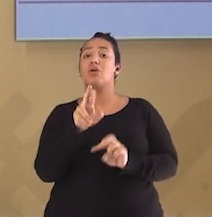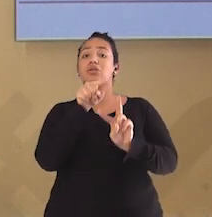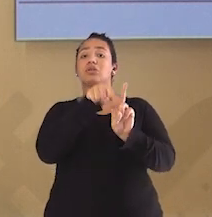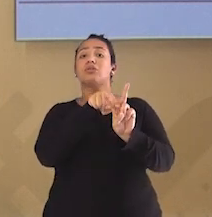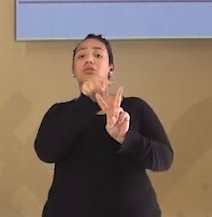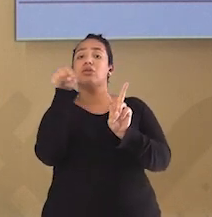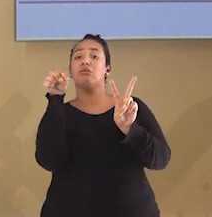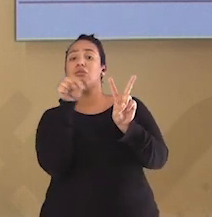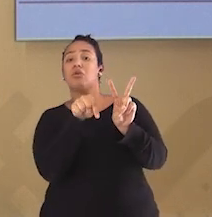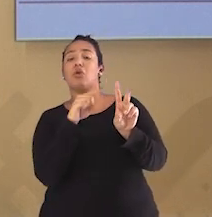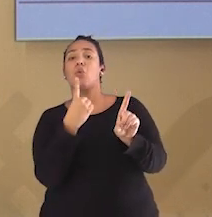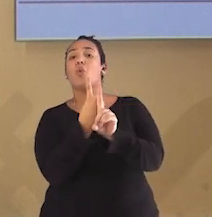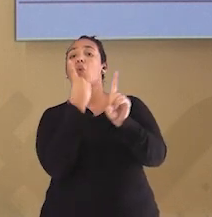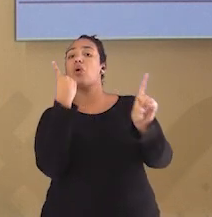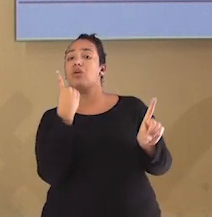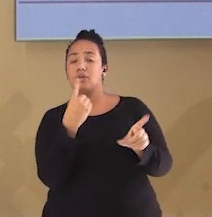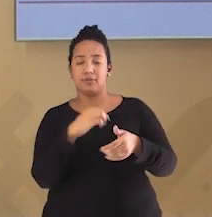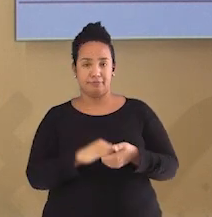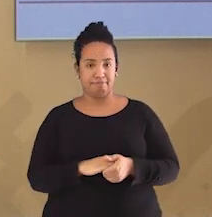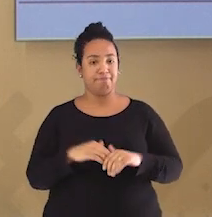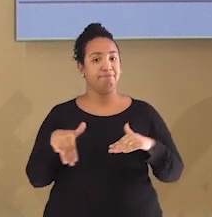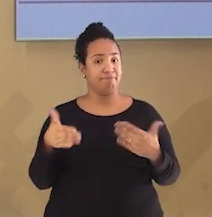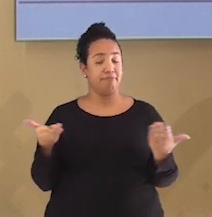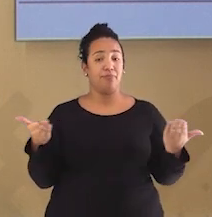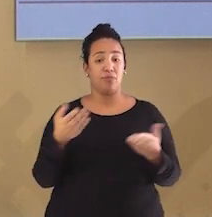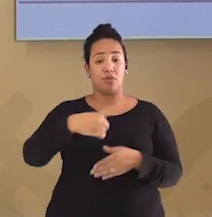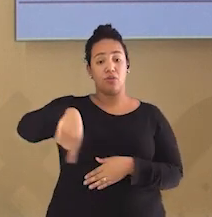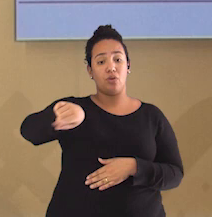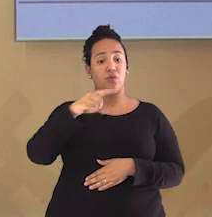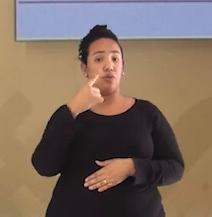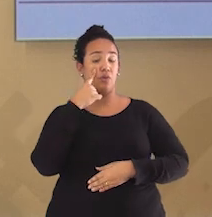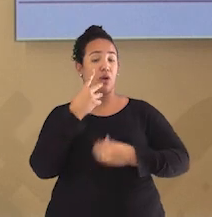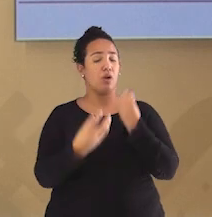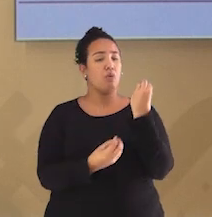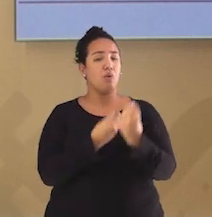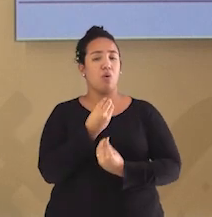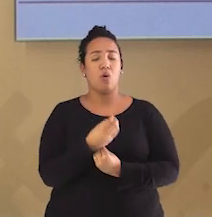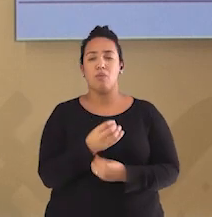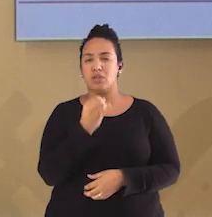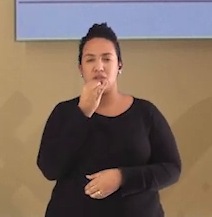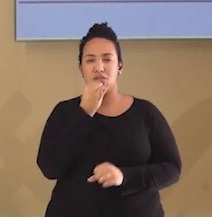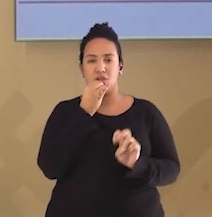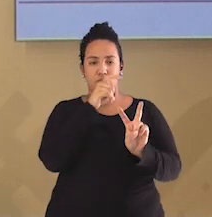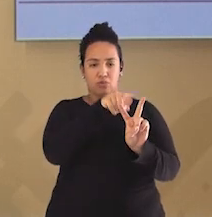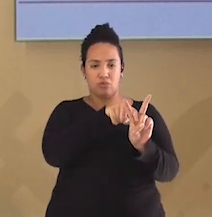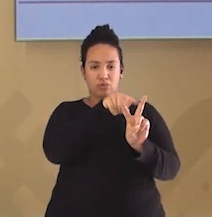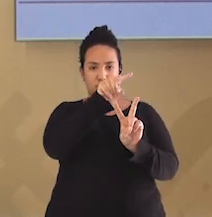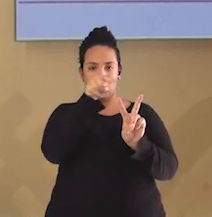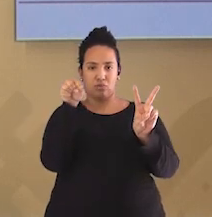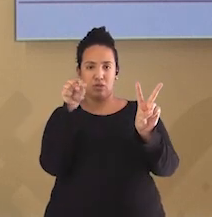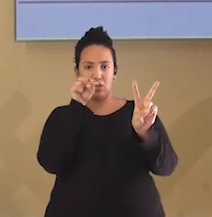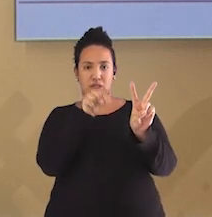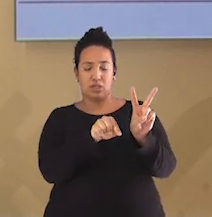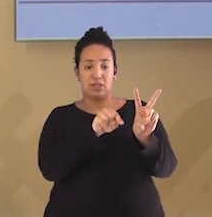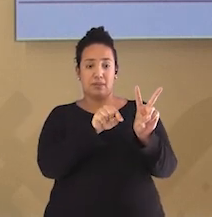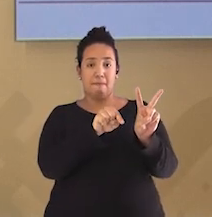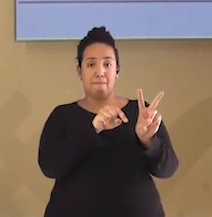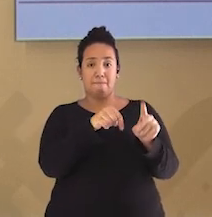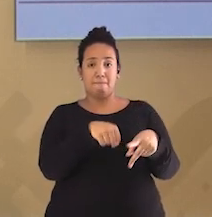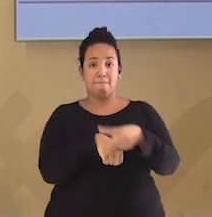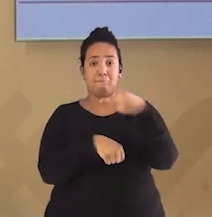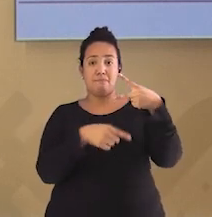no radicando? Mas agora, vamos ver como podemos fazer quando o radicando for maior que